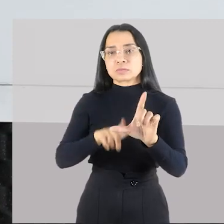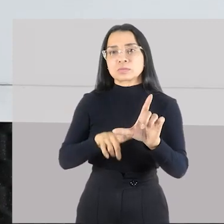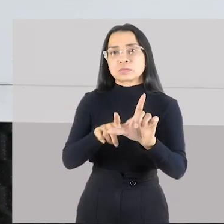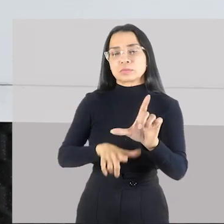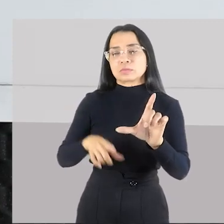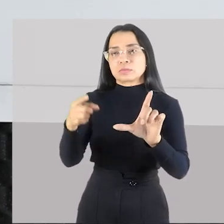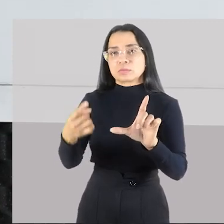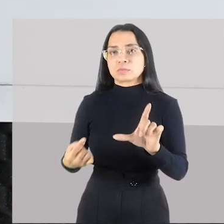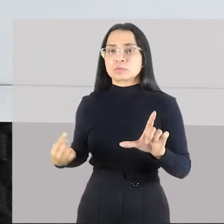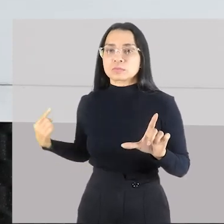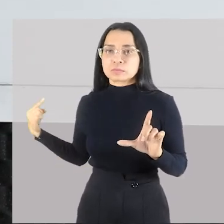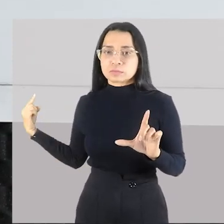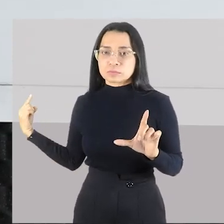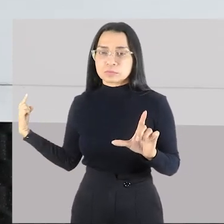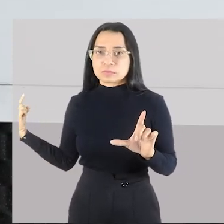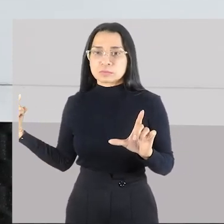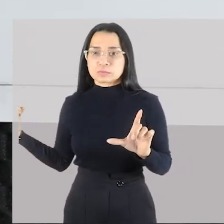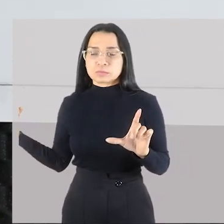incógnitas.